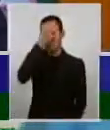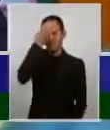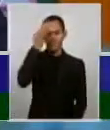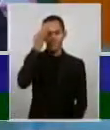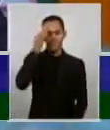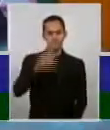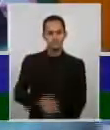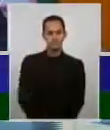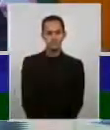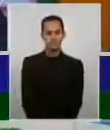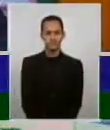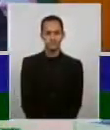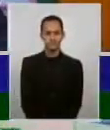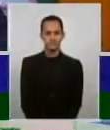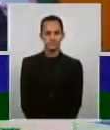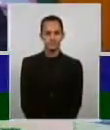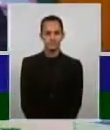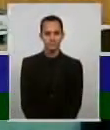Atier.